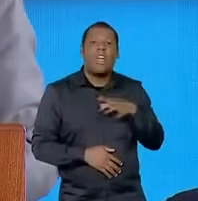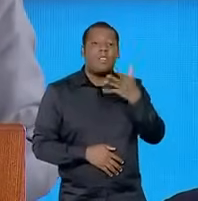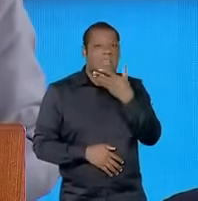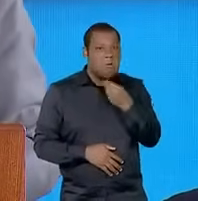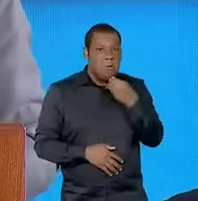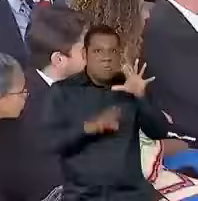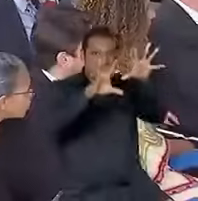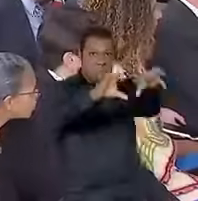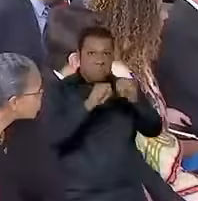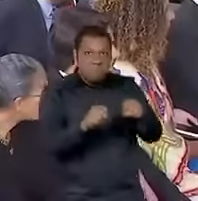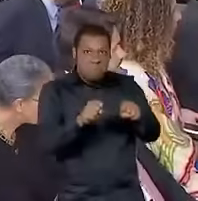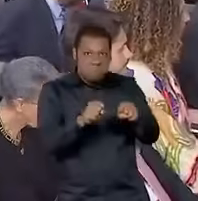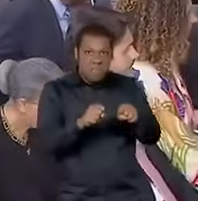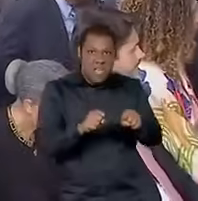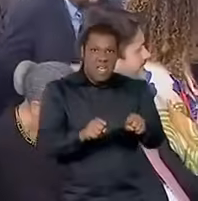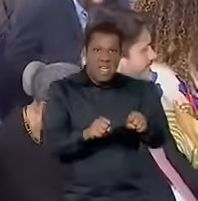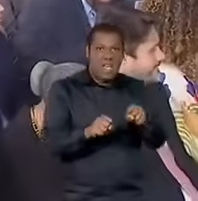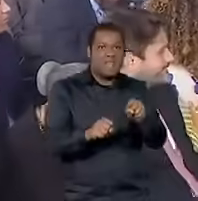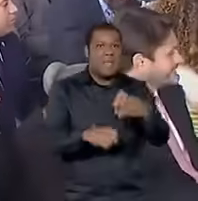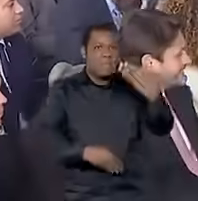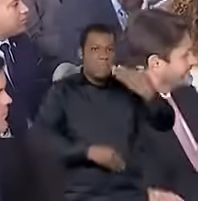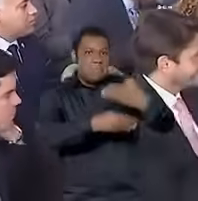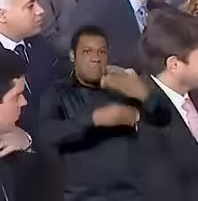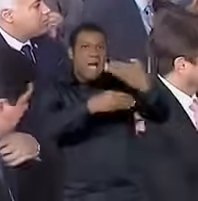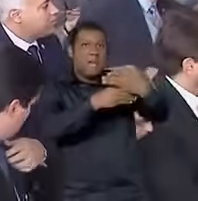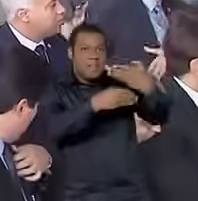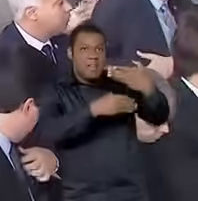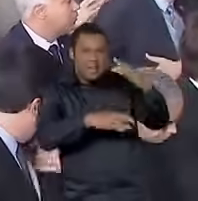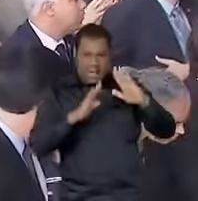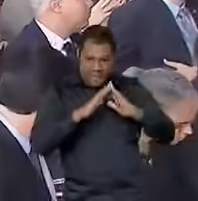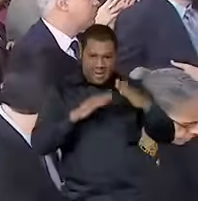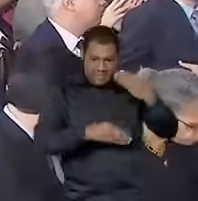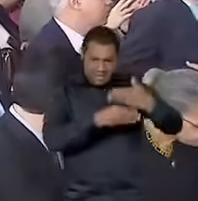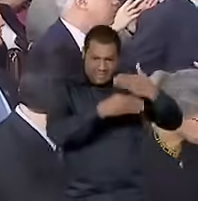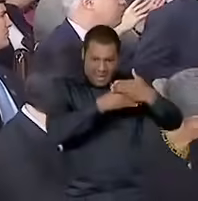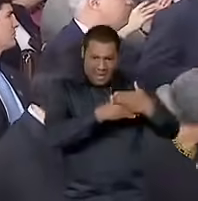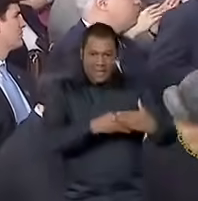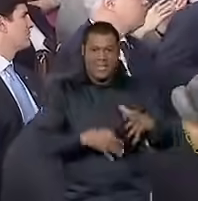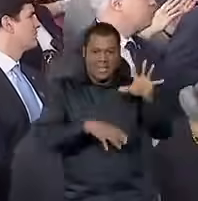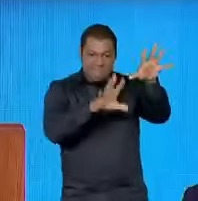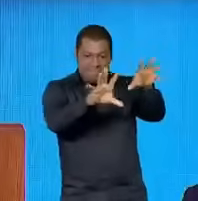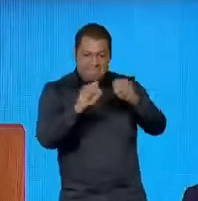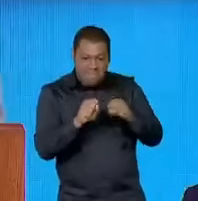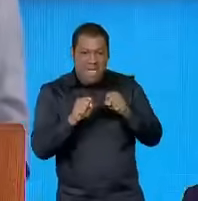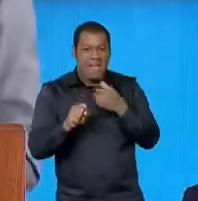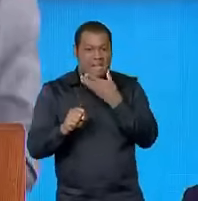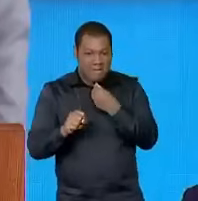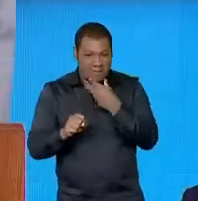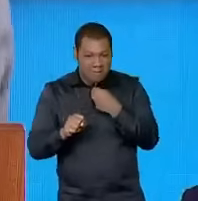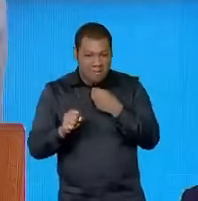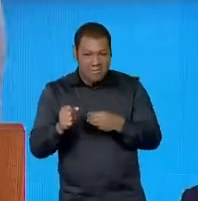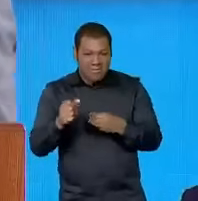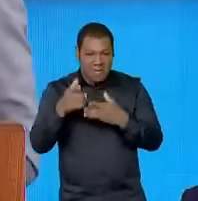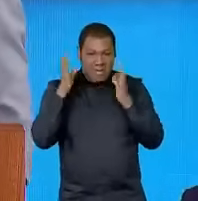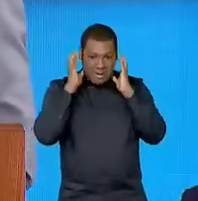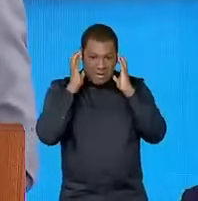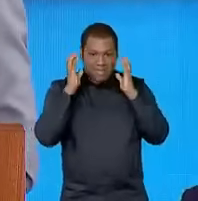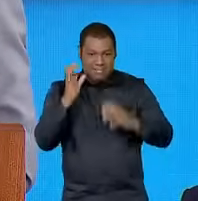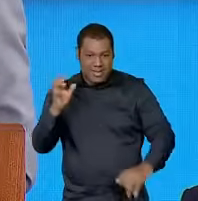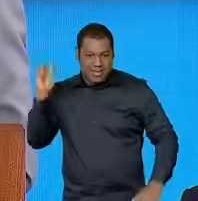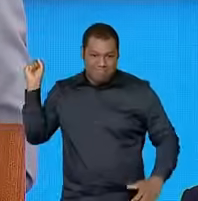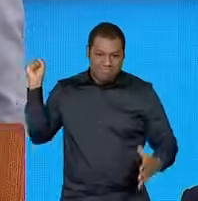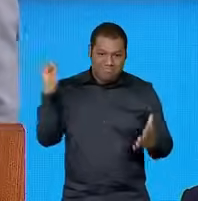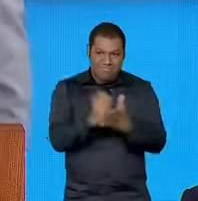de respeito. Ali eu descobri que uma parte das pessoas não tem a menor